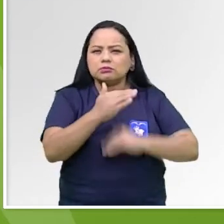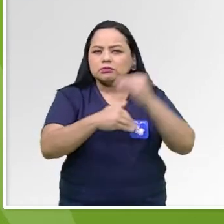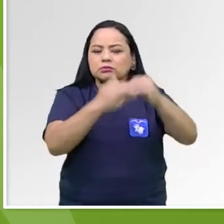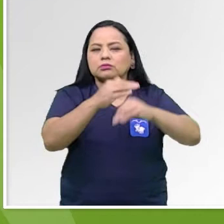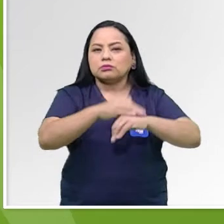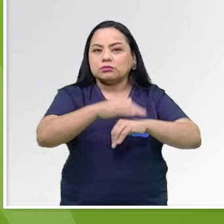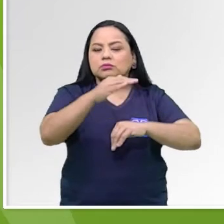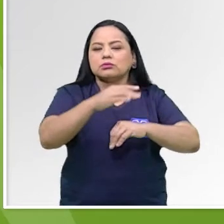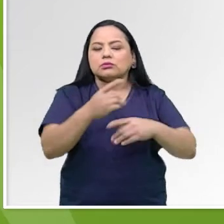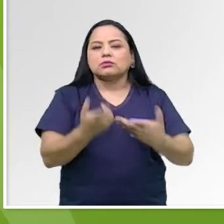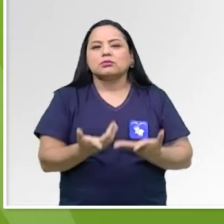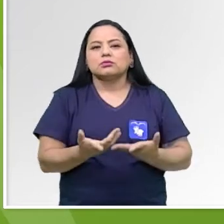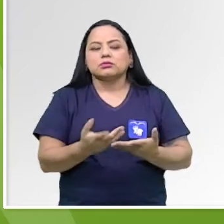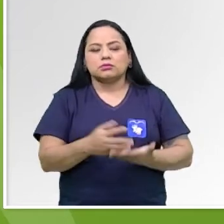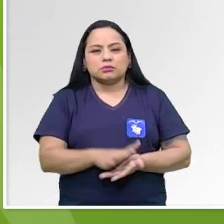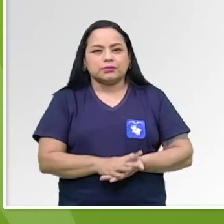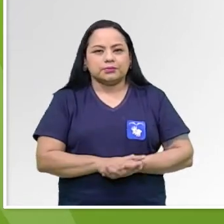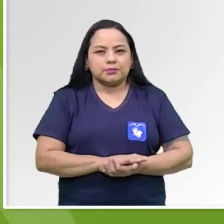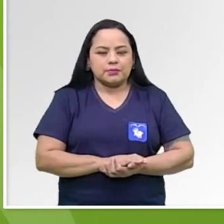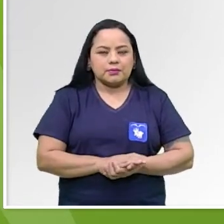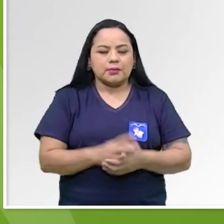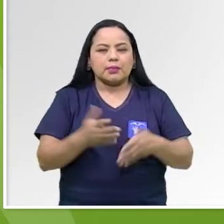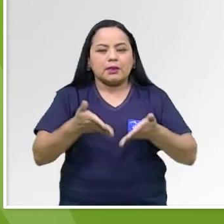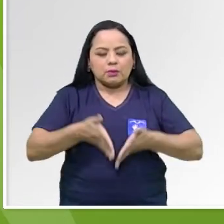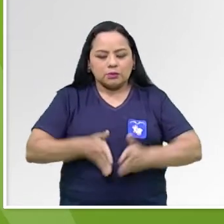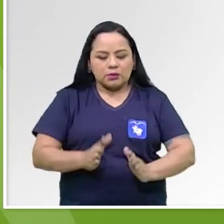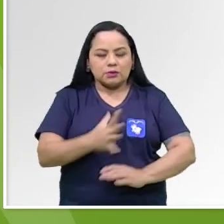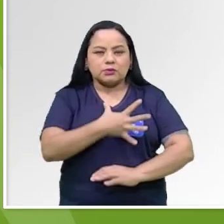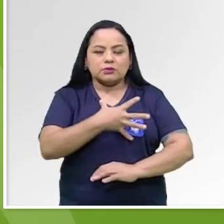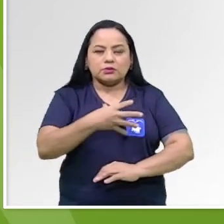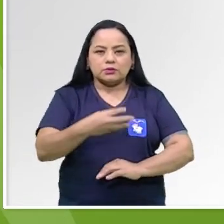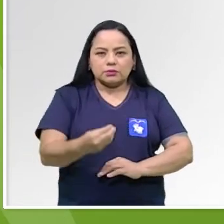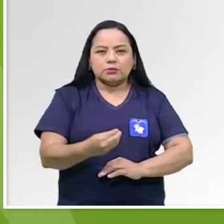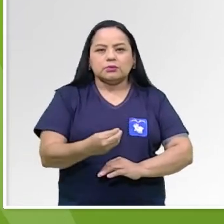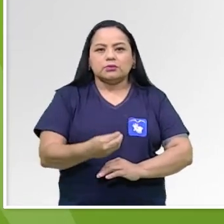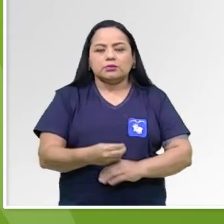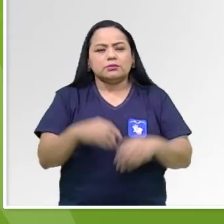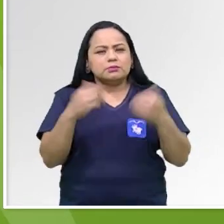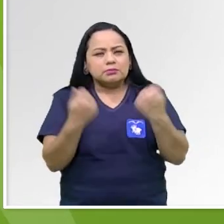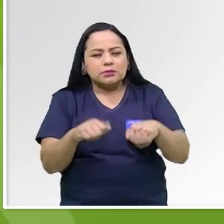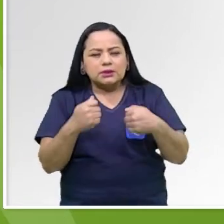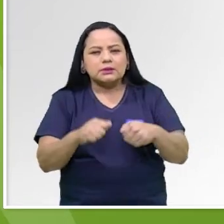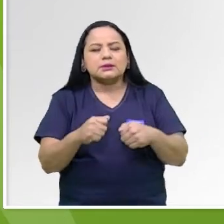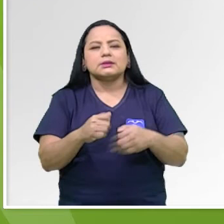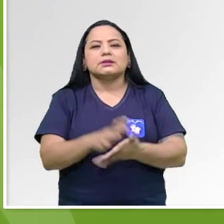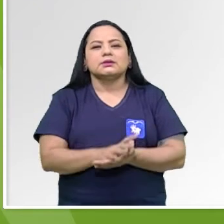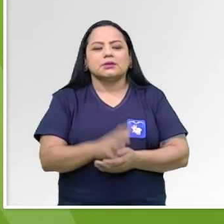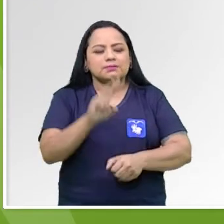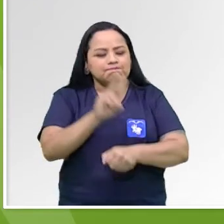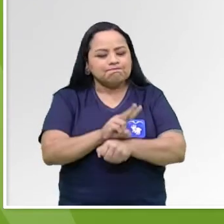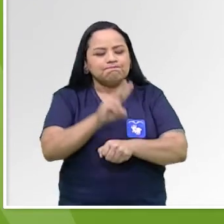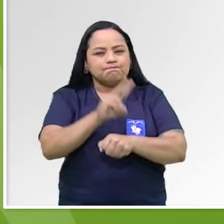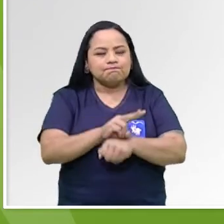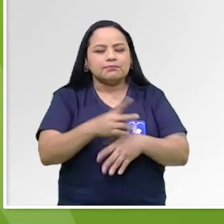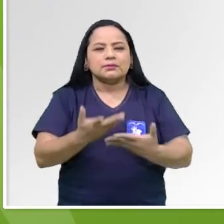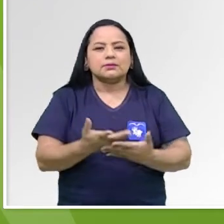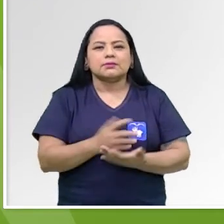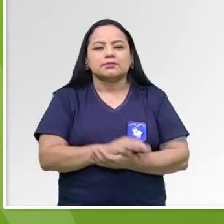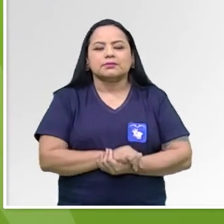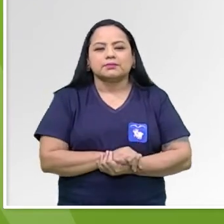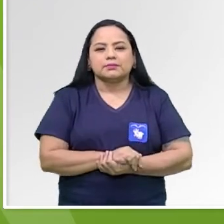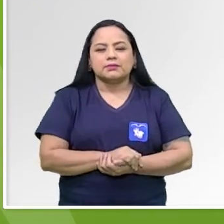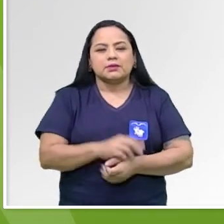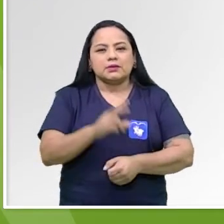os seus animais, né? Quando nascem os seus filhotes, eles são muito dependentes dos pais, tá? Então, o cuidado